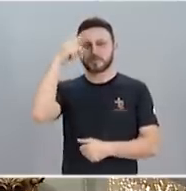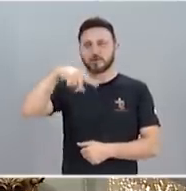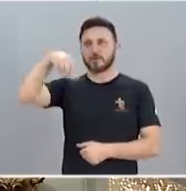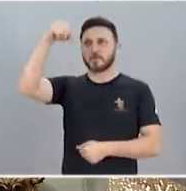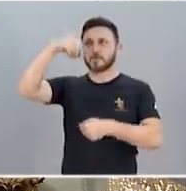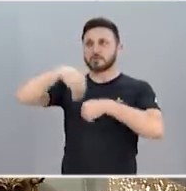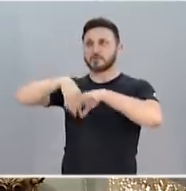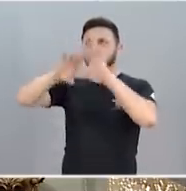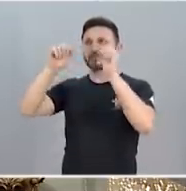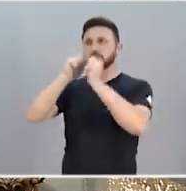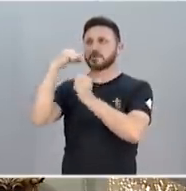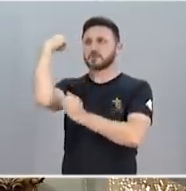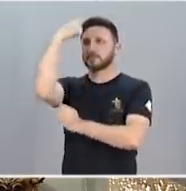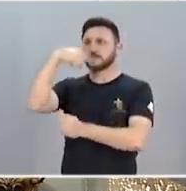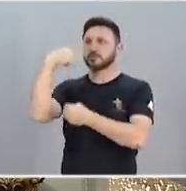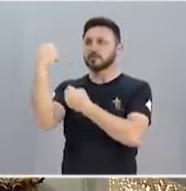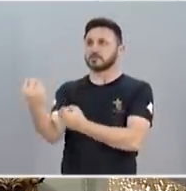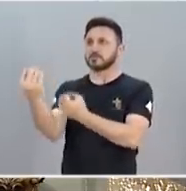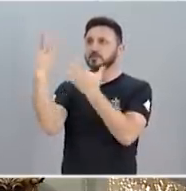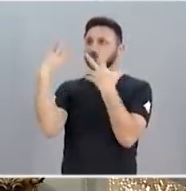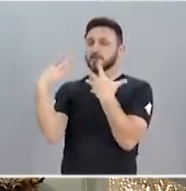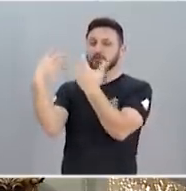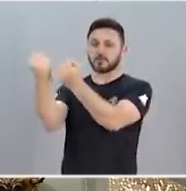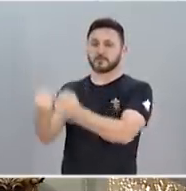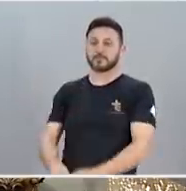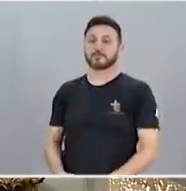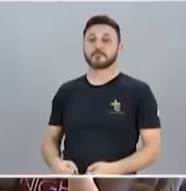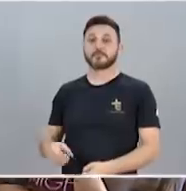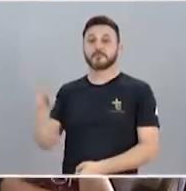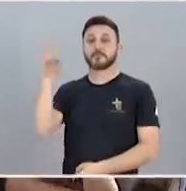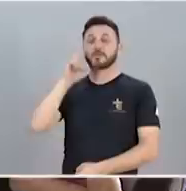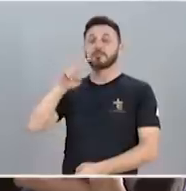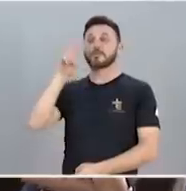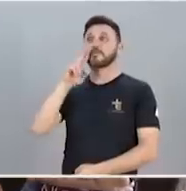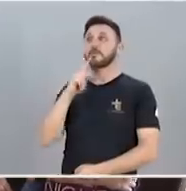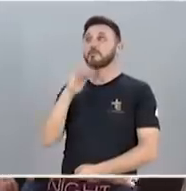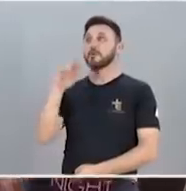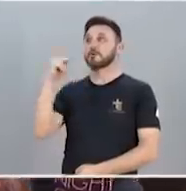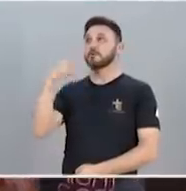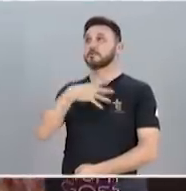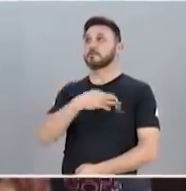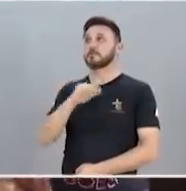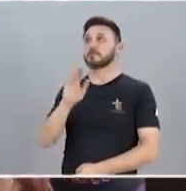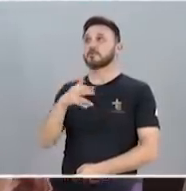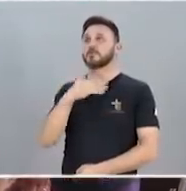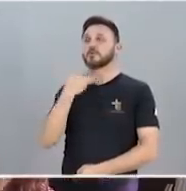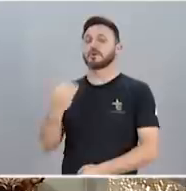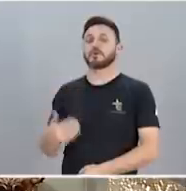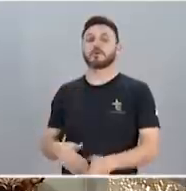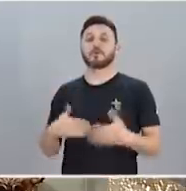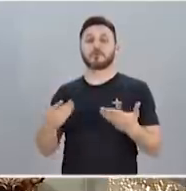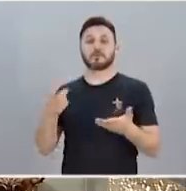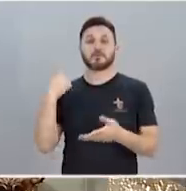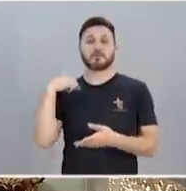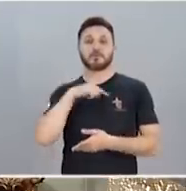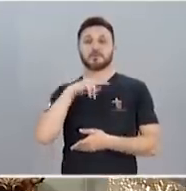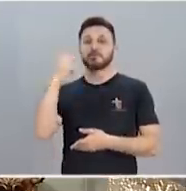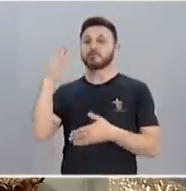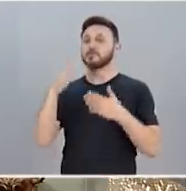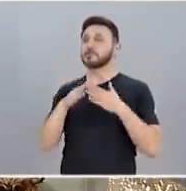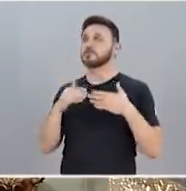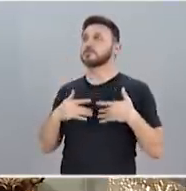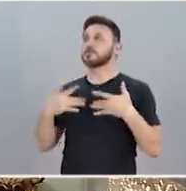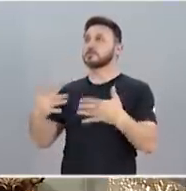partiram desta vida, colhei-os junto a vós na luz da vossa face. Lembrai-vos, ó Pai, dos vossos filhos. Enfim, nós